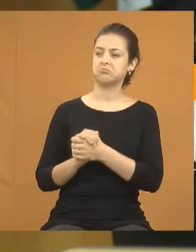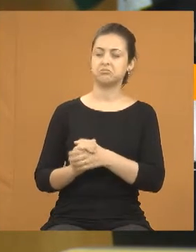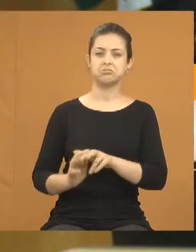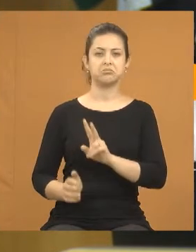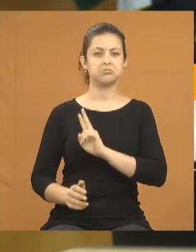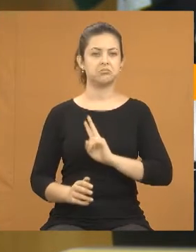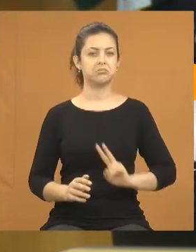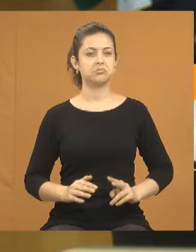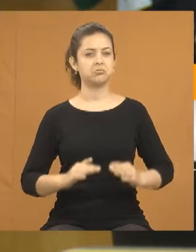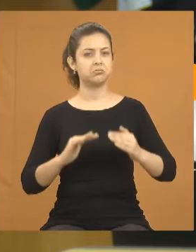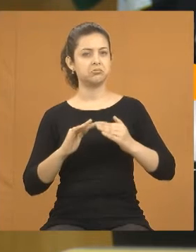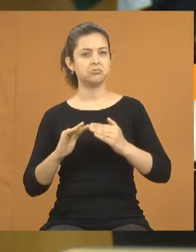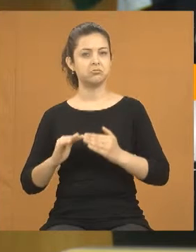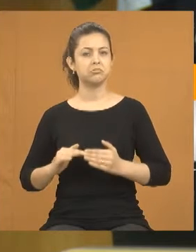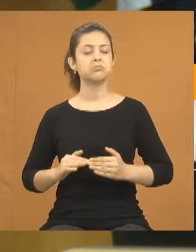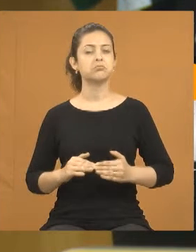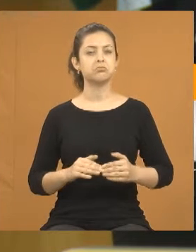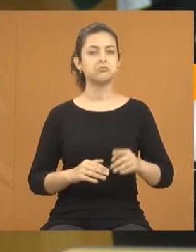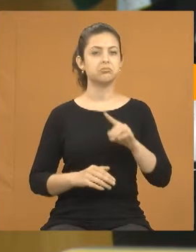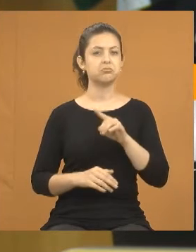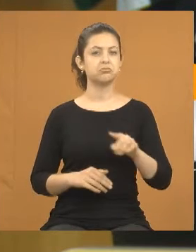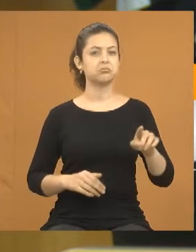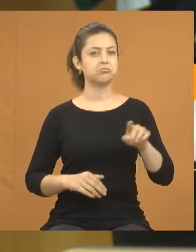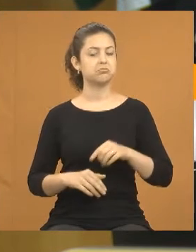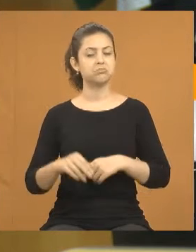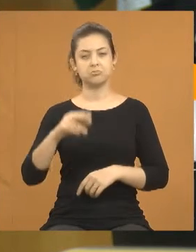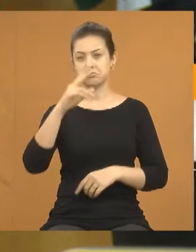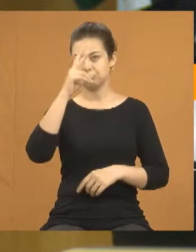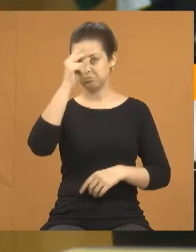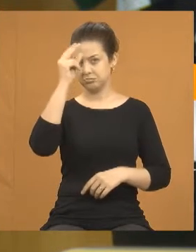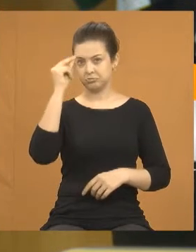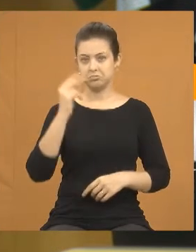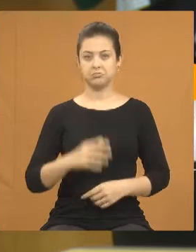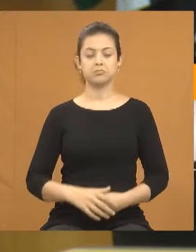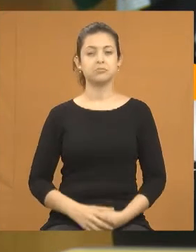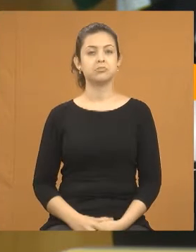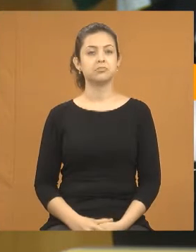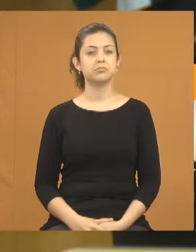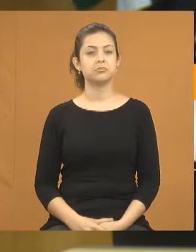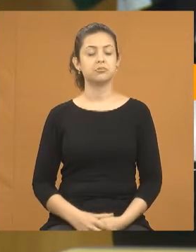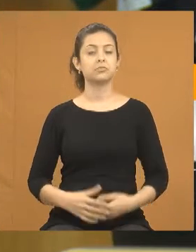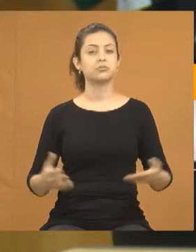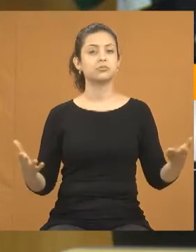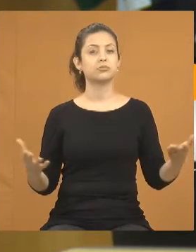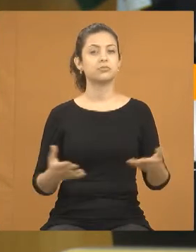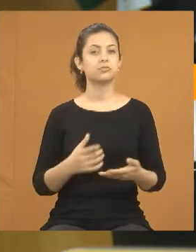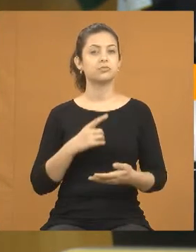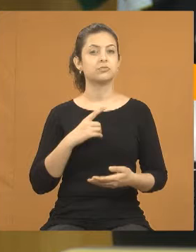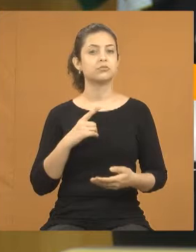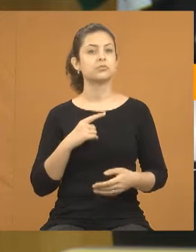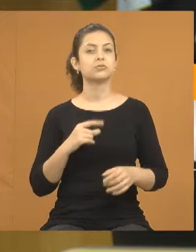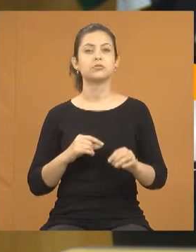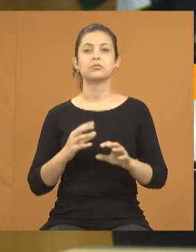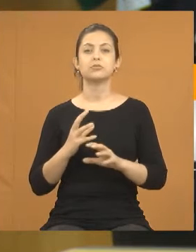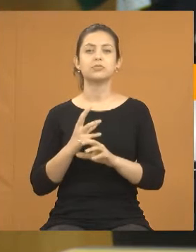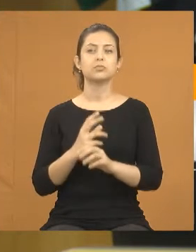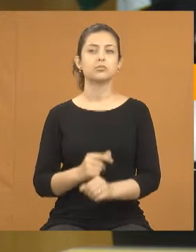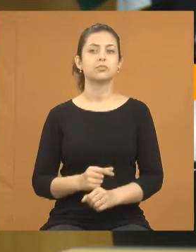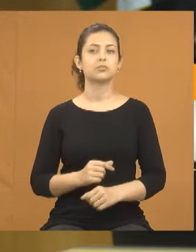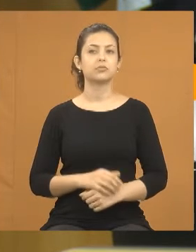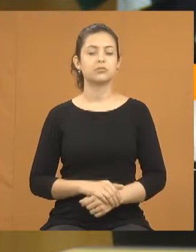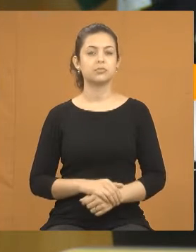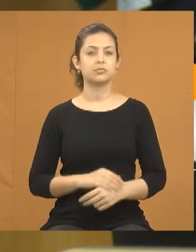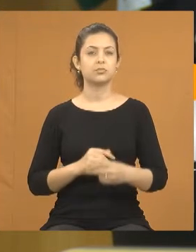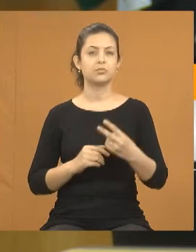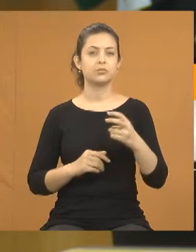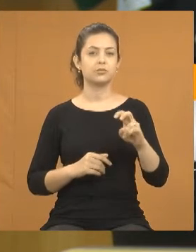votou favorável desse projeto, quebrando o veto do prefeito. Hoje, já tem nada mais, nada menos do que